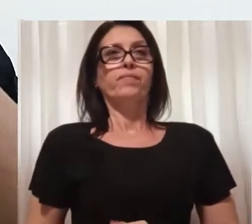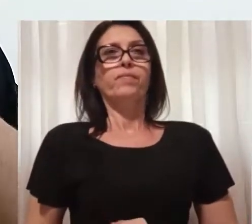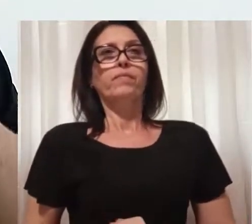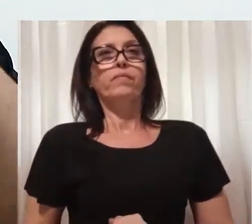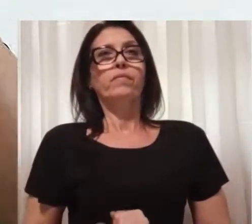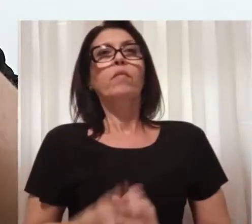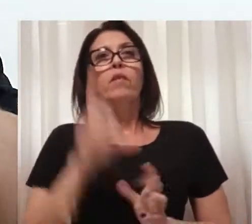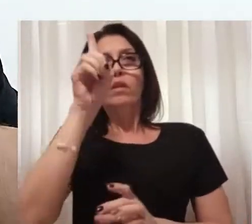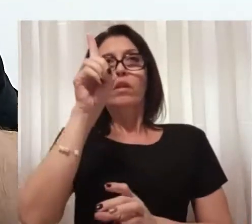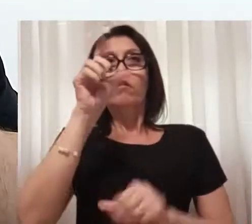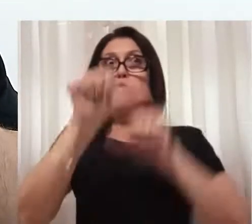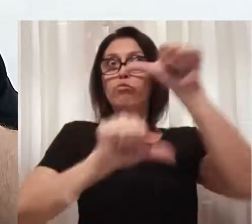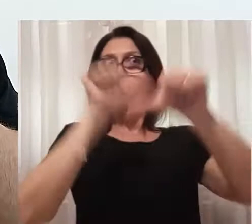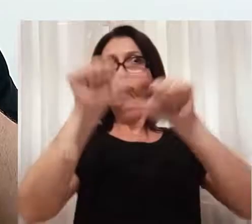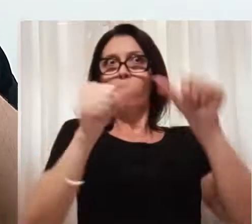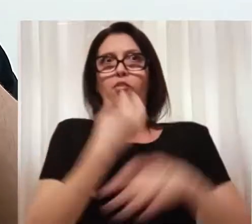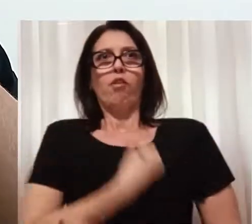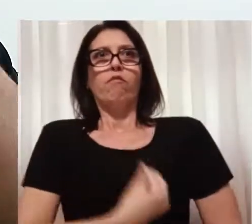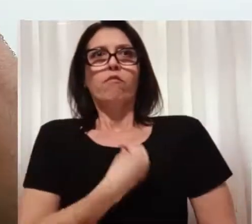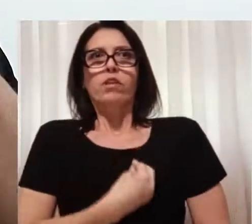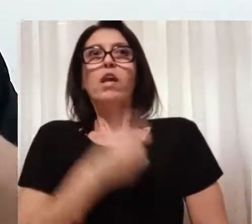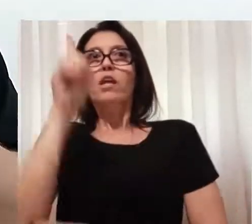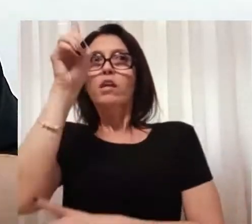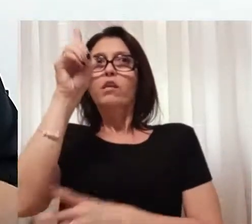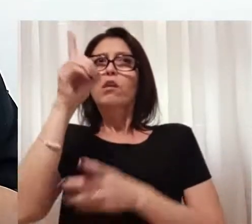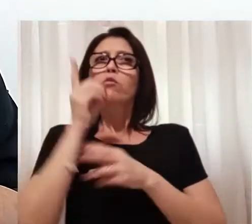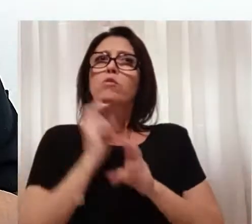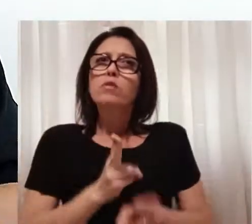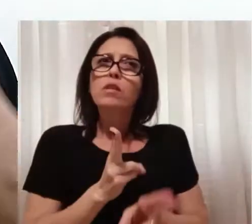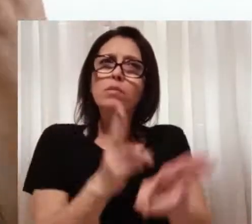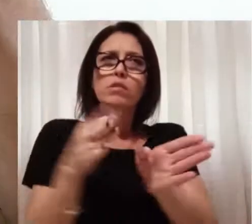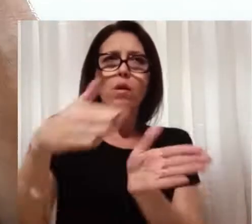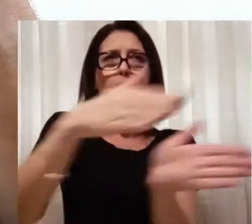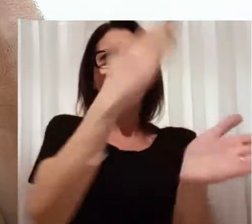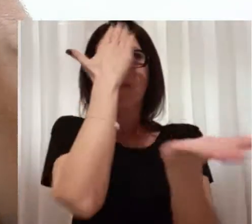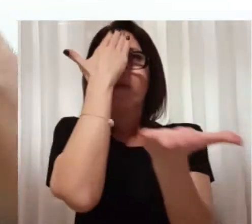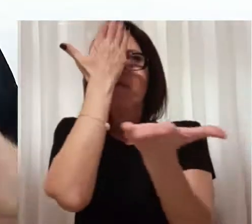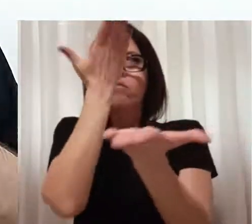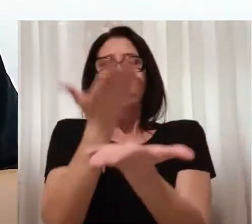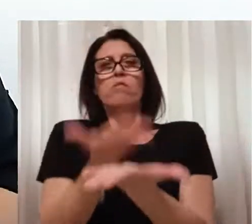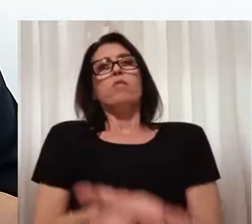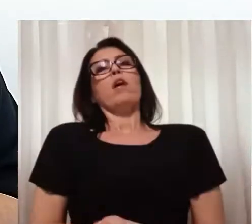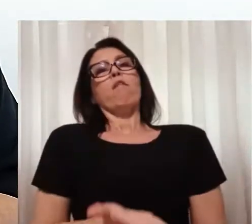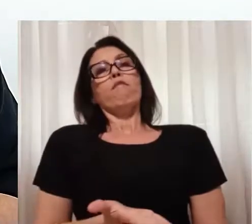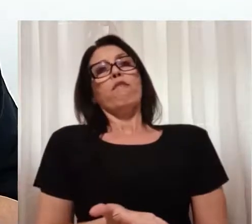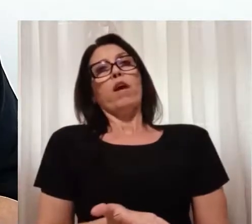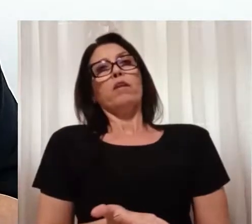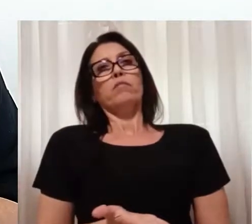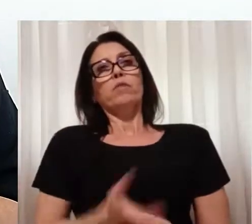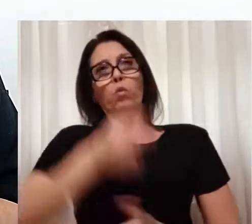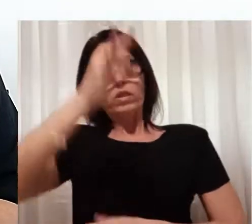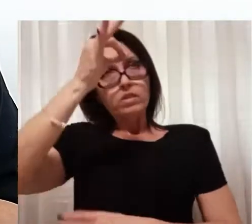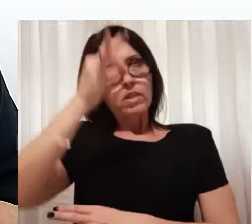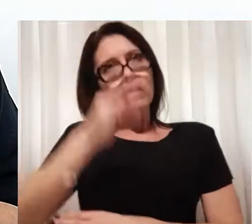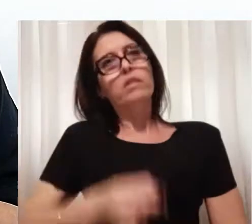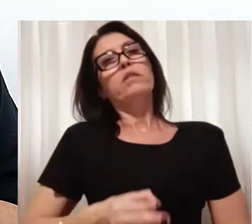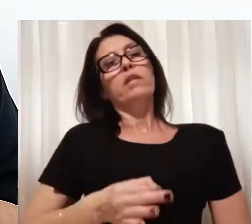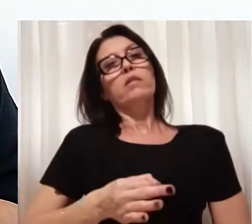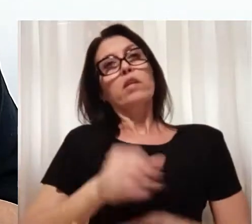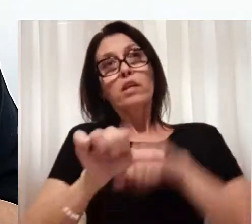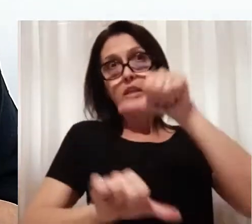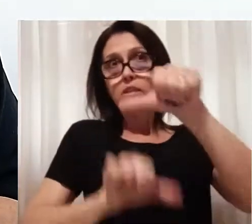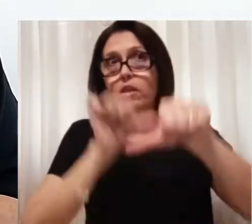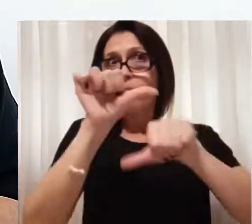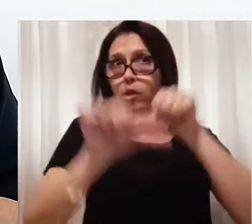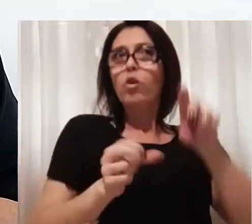vive por meio da fé. Que Deus reforme a nossa vida, que Deus mantenha a nossa fé nos seus caminhos, conforme a